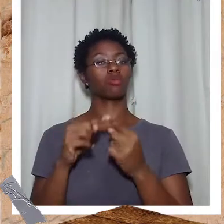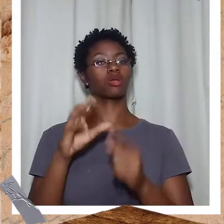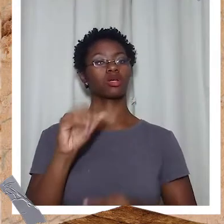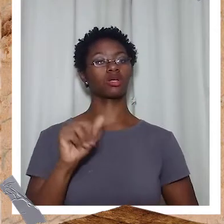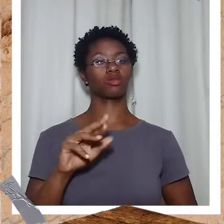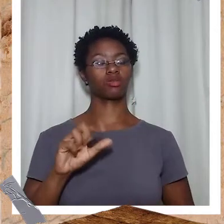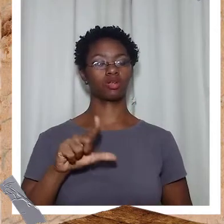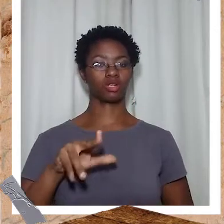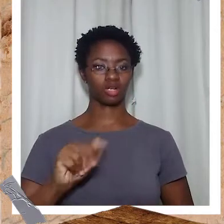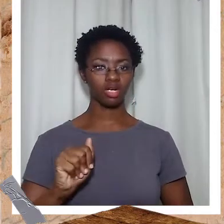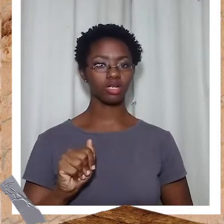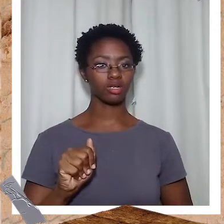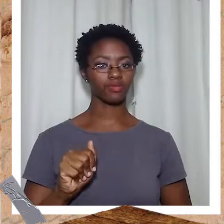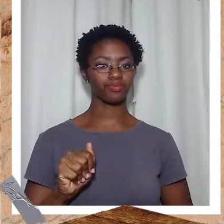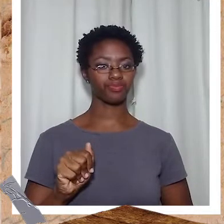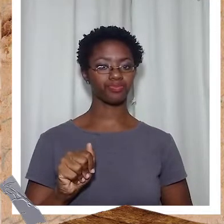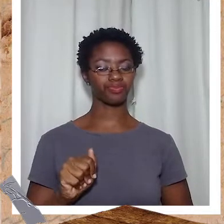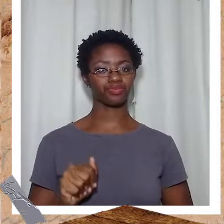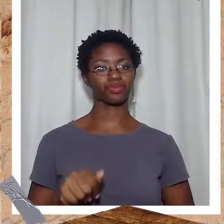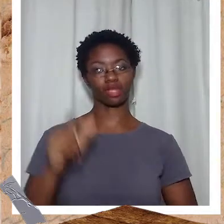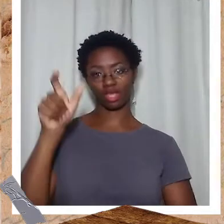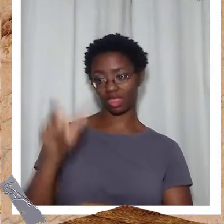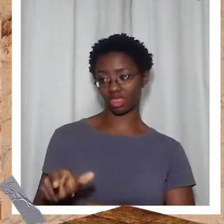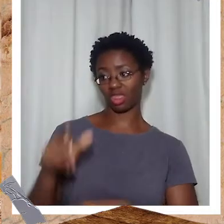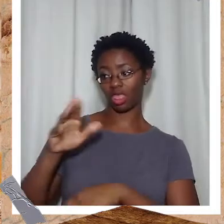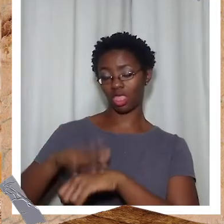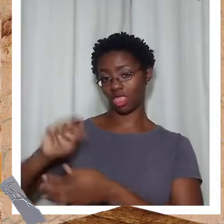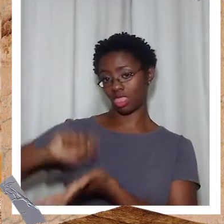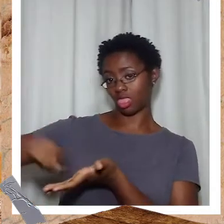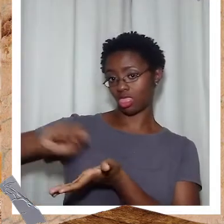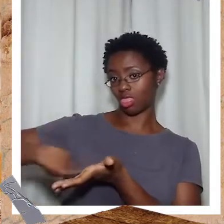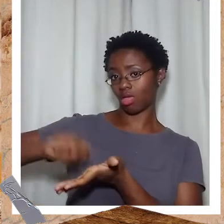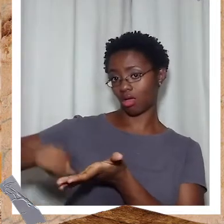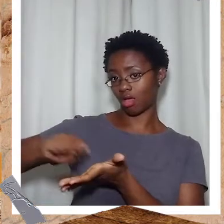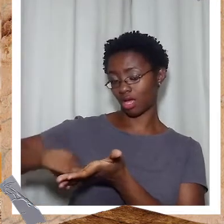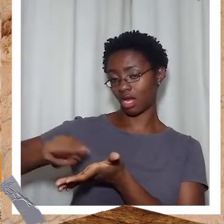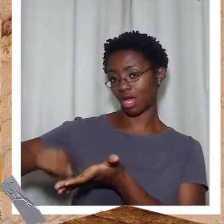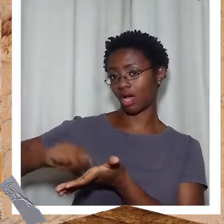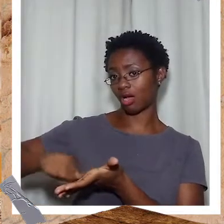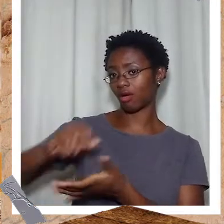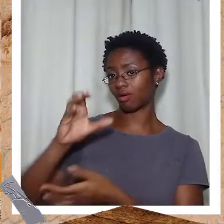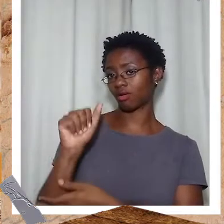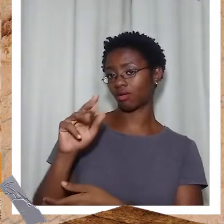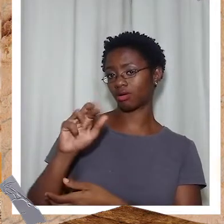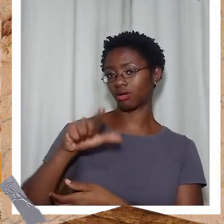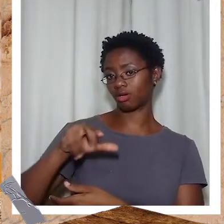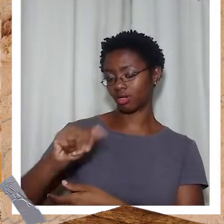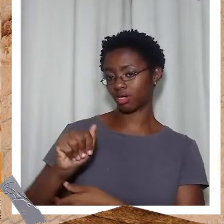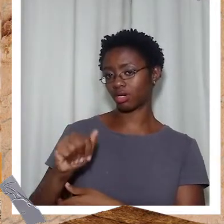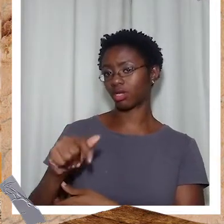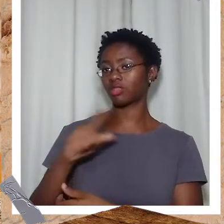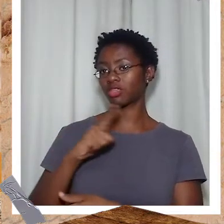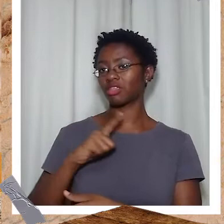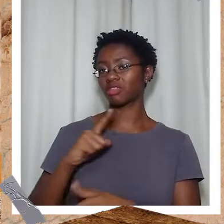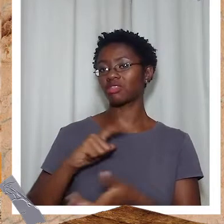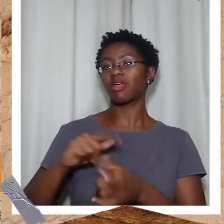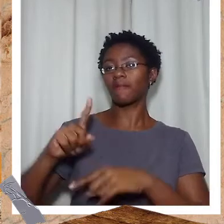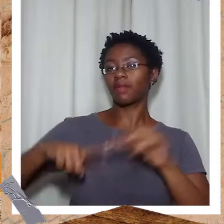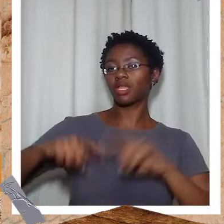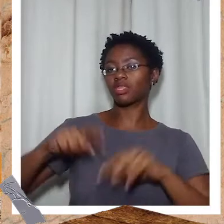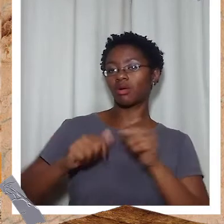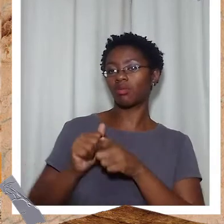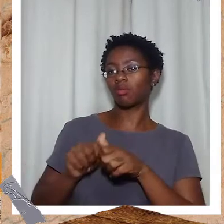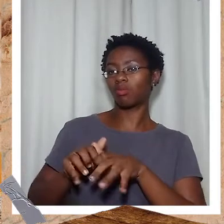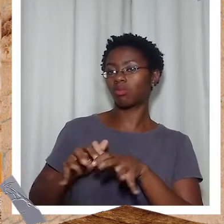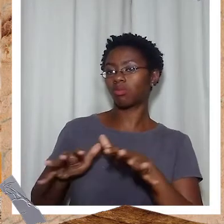Carolina, da destituição autoral de Carolina, né, o fato de que o acervo de Carolina esteja espalhado, né, a gente pode,